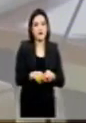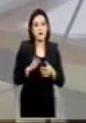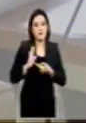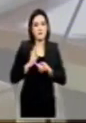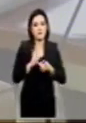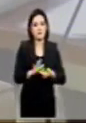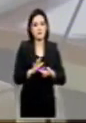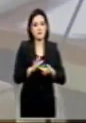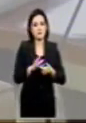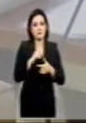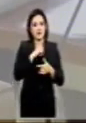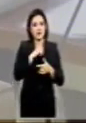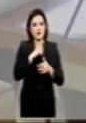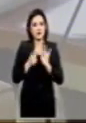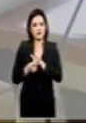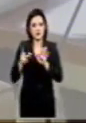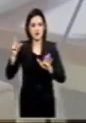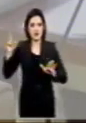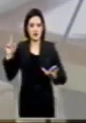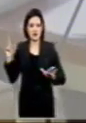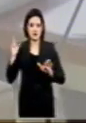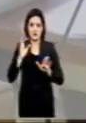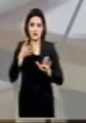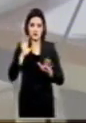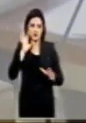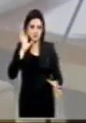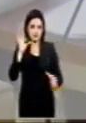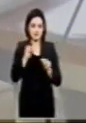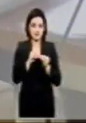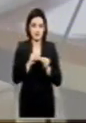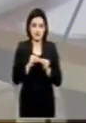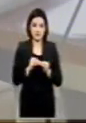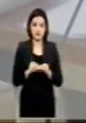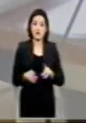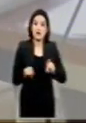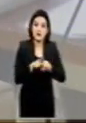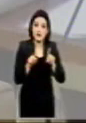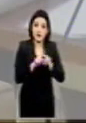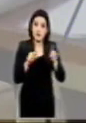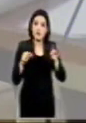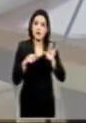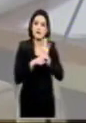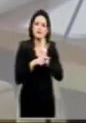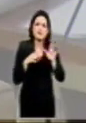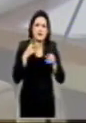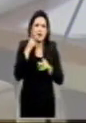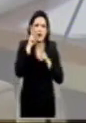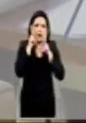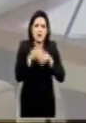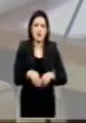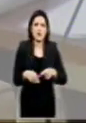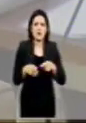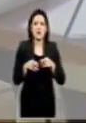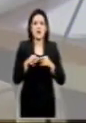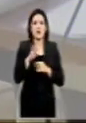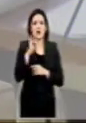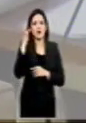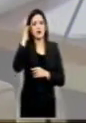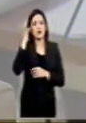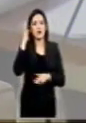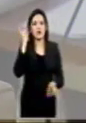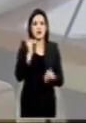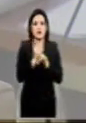vício anteriormente verificado. E em linha semelhante, com sintonia chamada teoria da